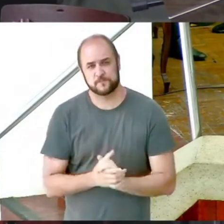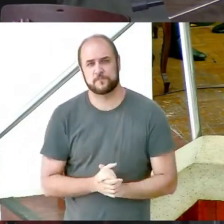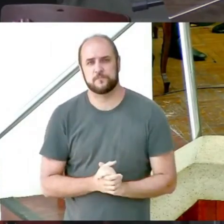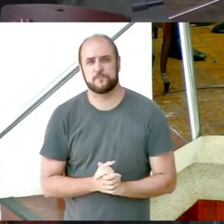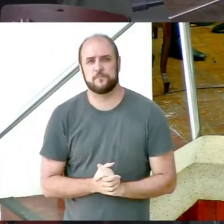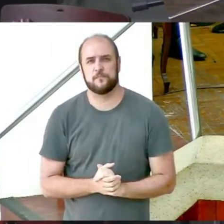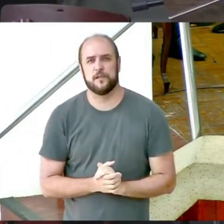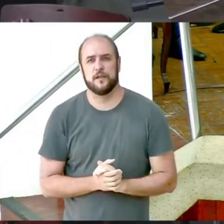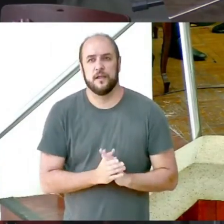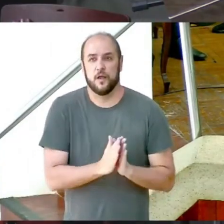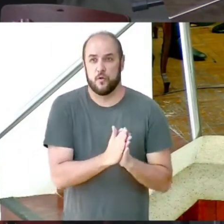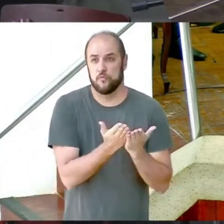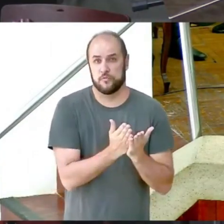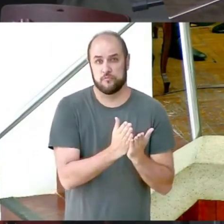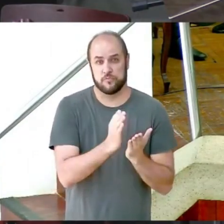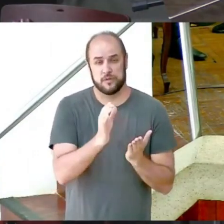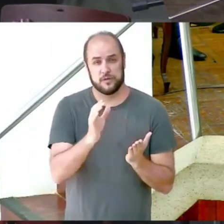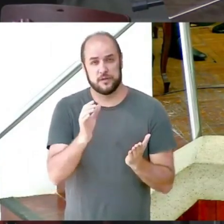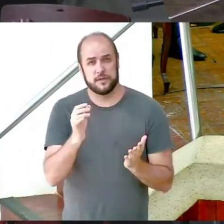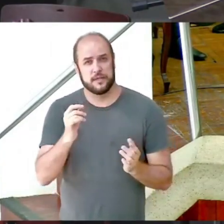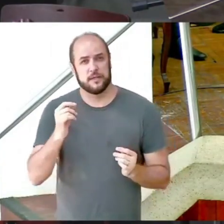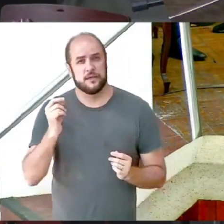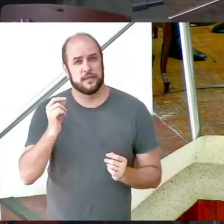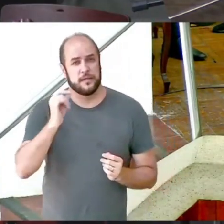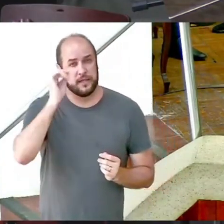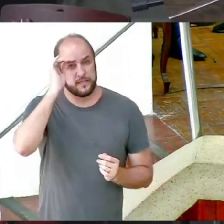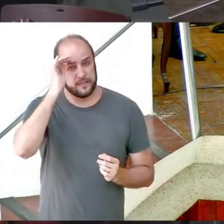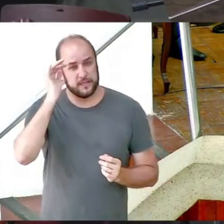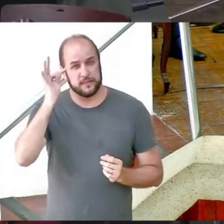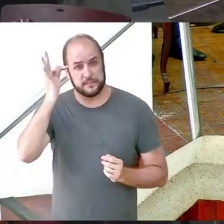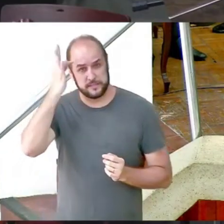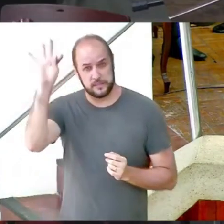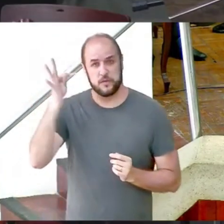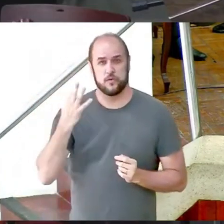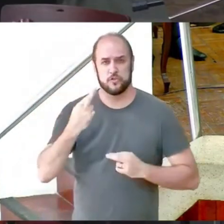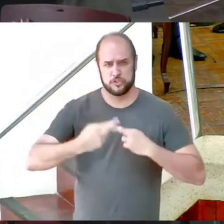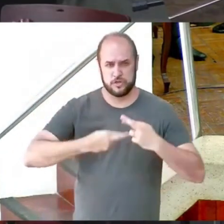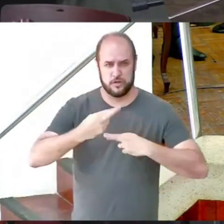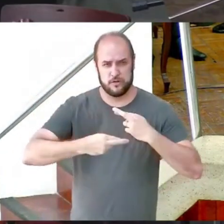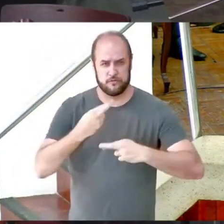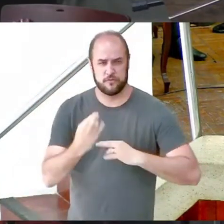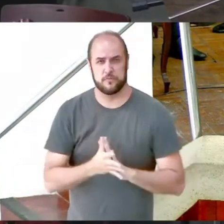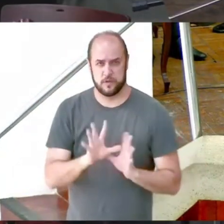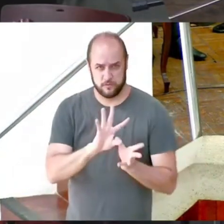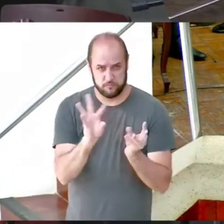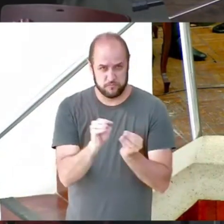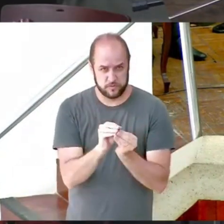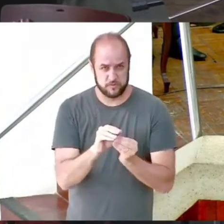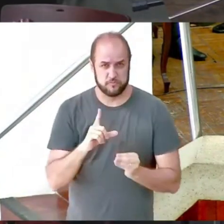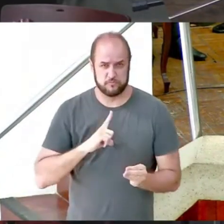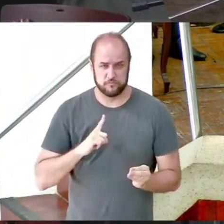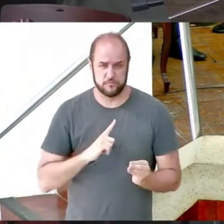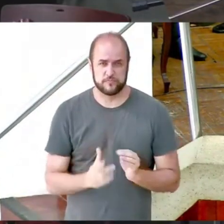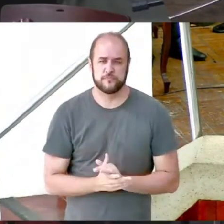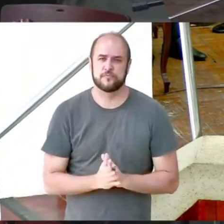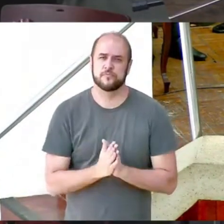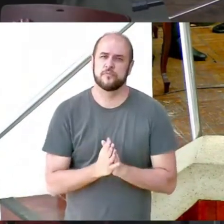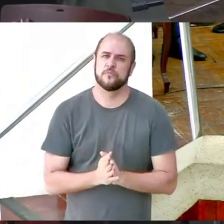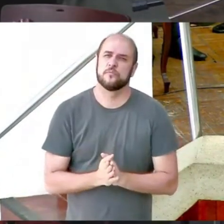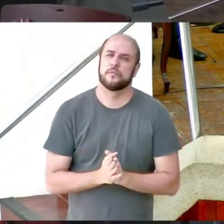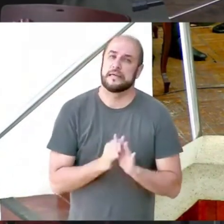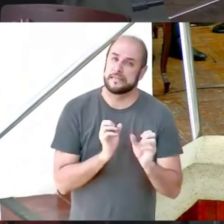catecismo da teologia reformada, este que foi compilado para trazer